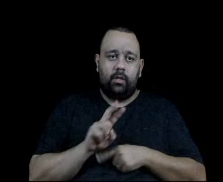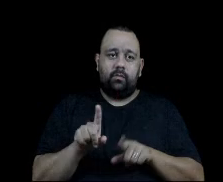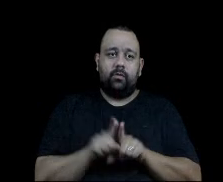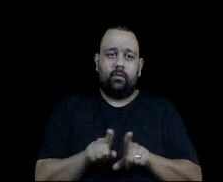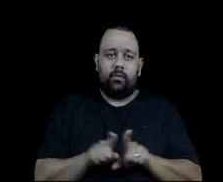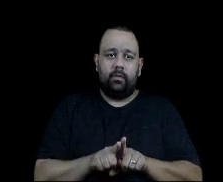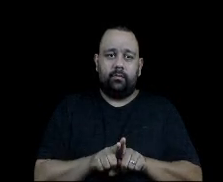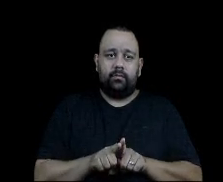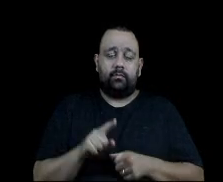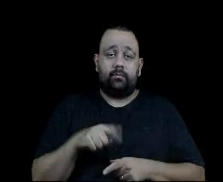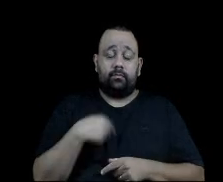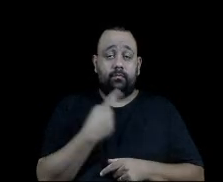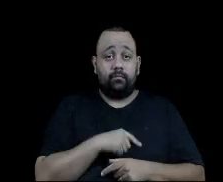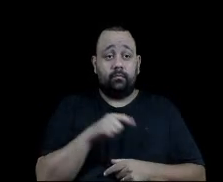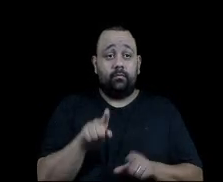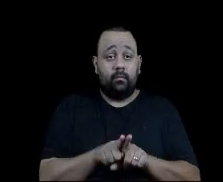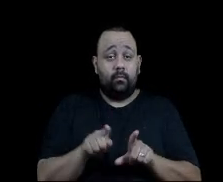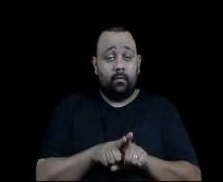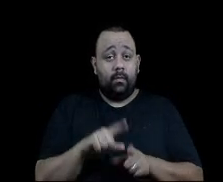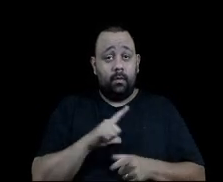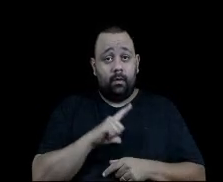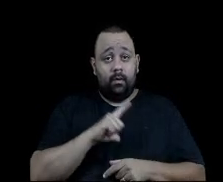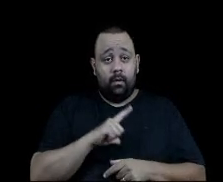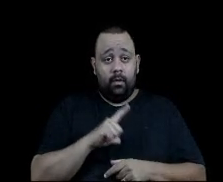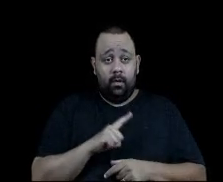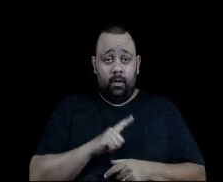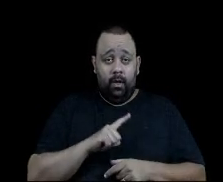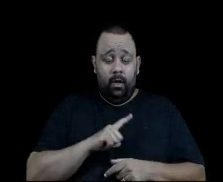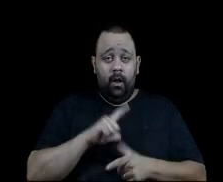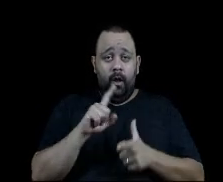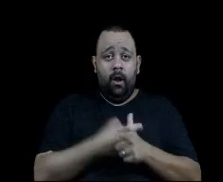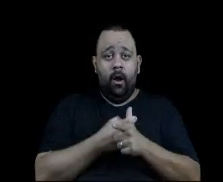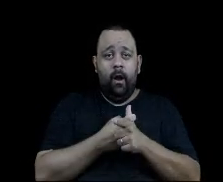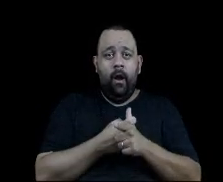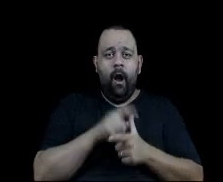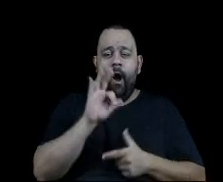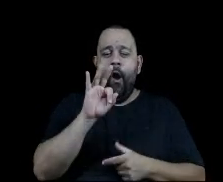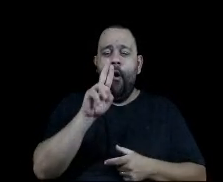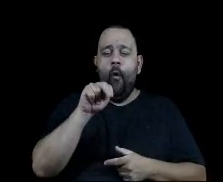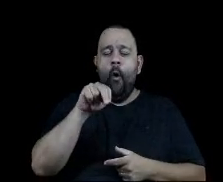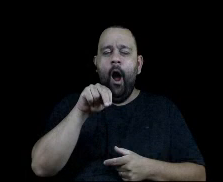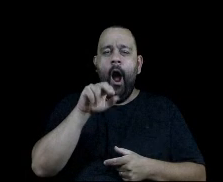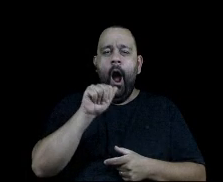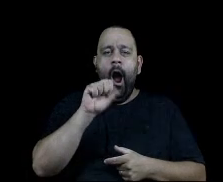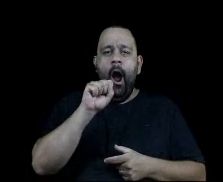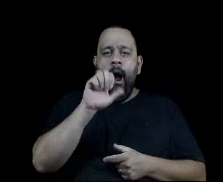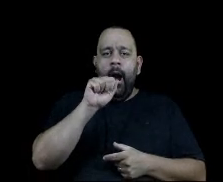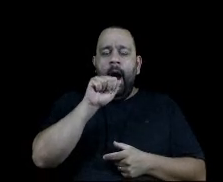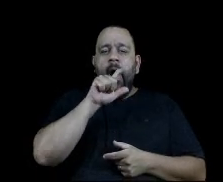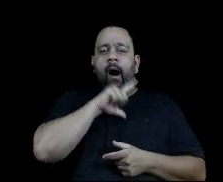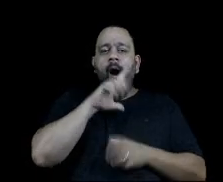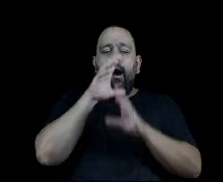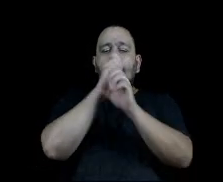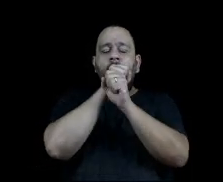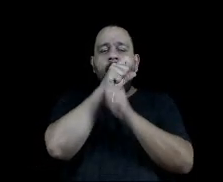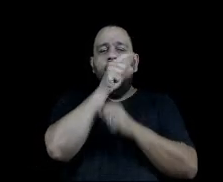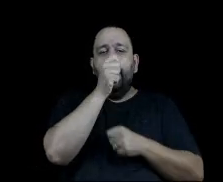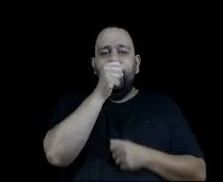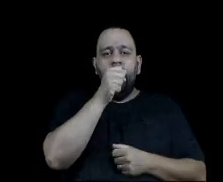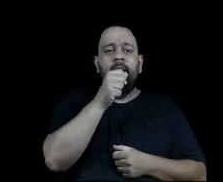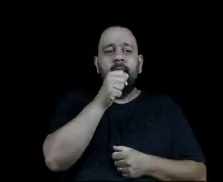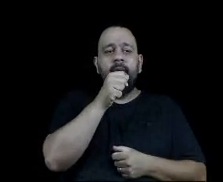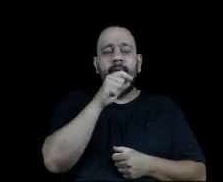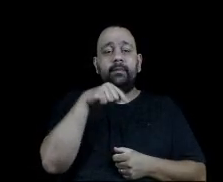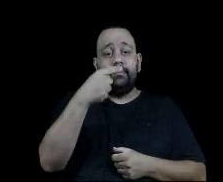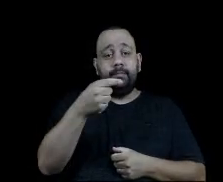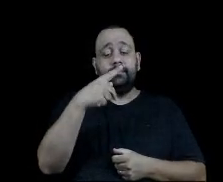tem empréstimo e a gente também tem uma dívida junto ao FUNASA, né, que compõe esse